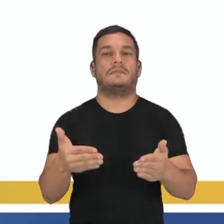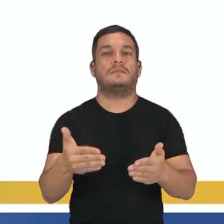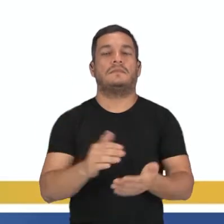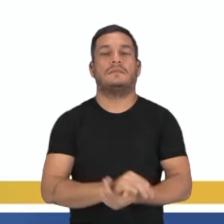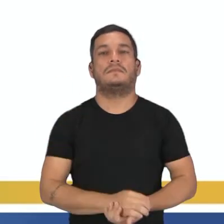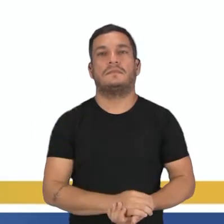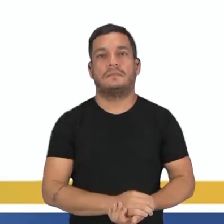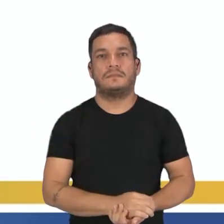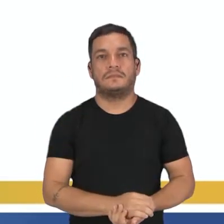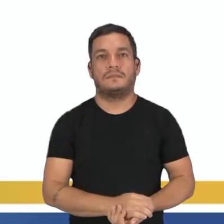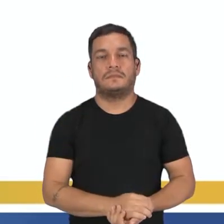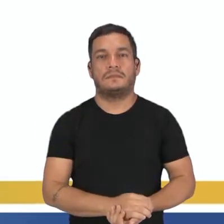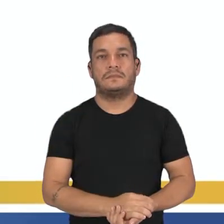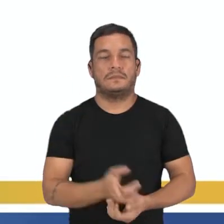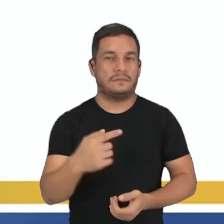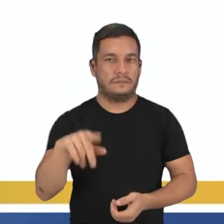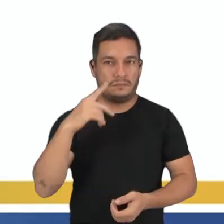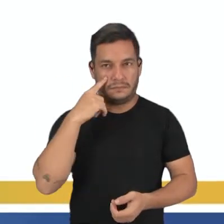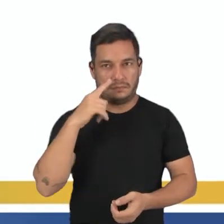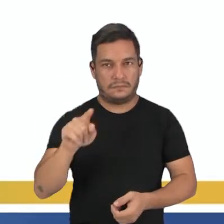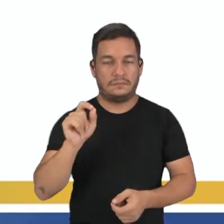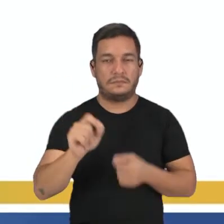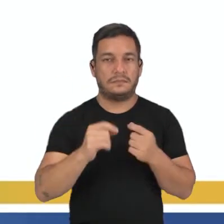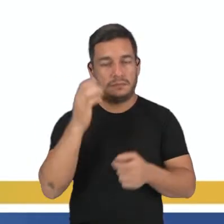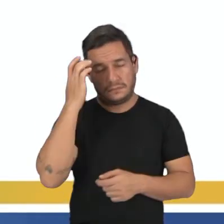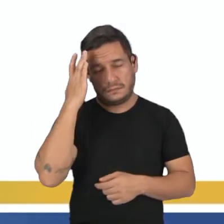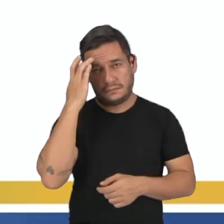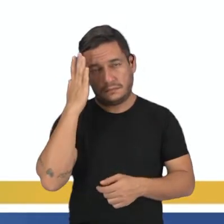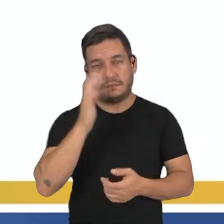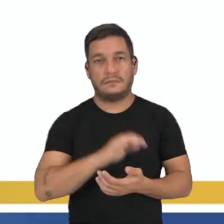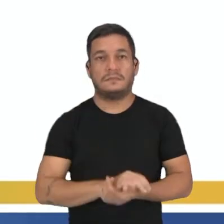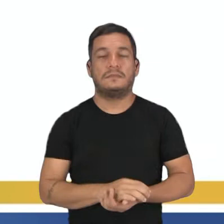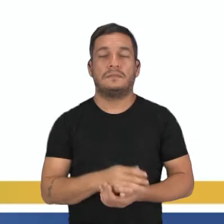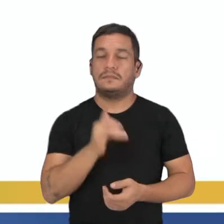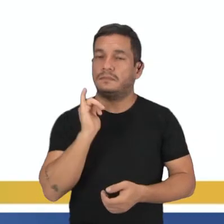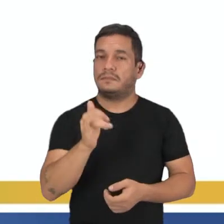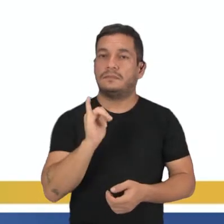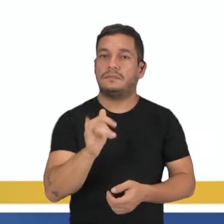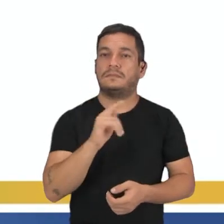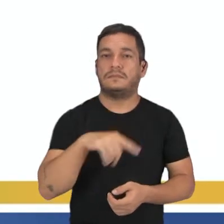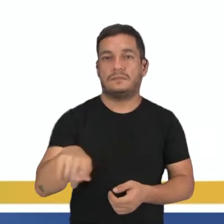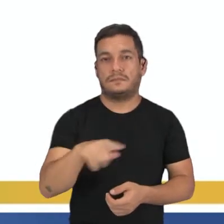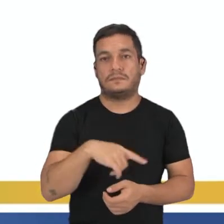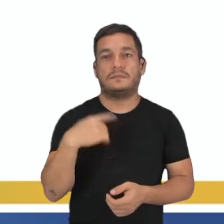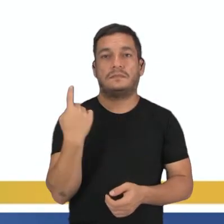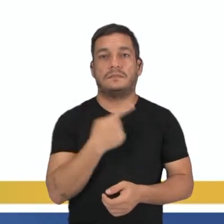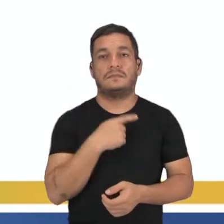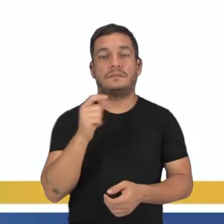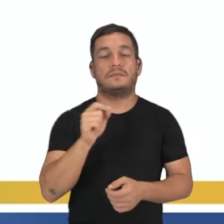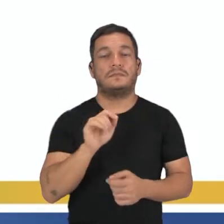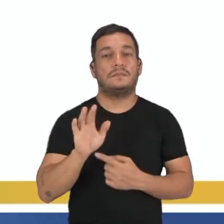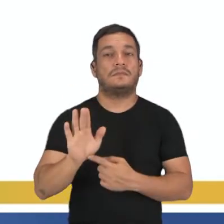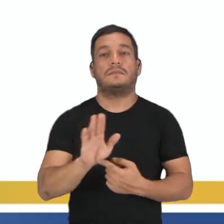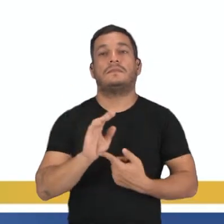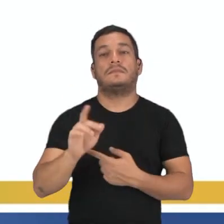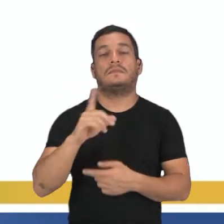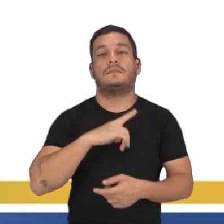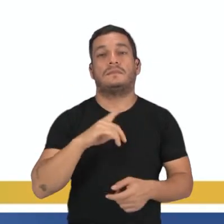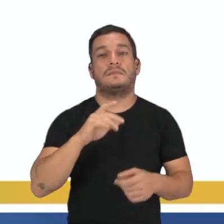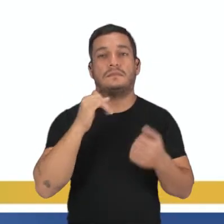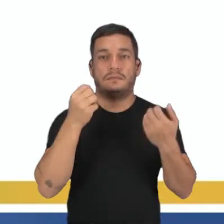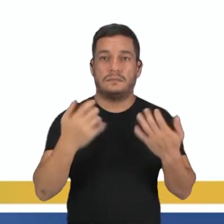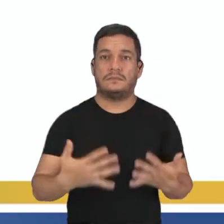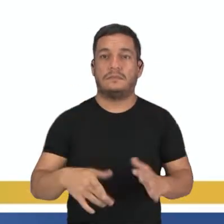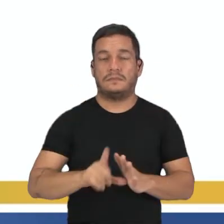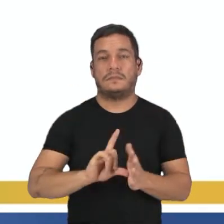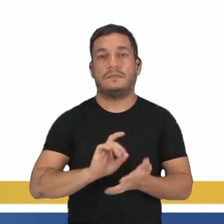específica Viu só como ficou fácil eu falei a vocês que era para nós evidenciarmos o que nós temos